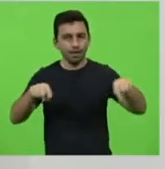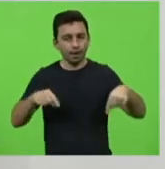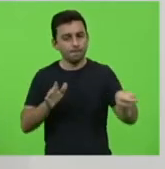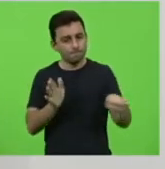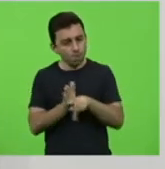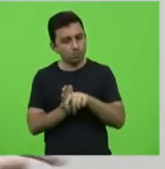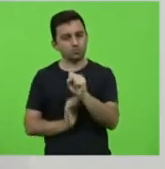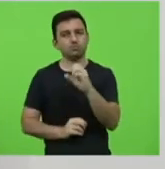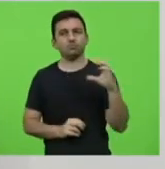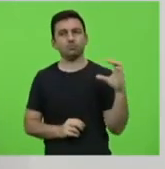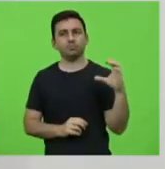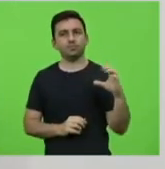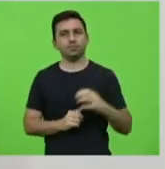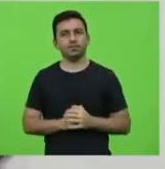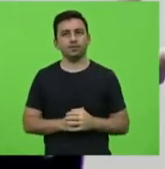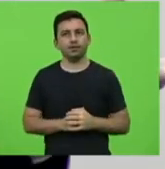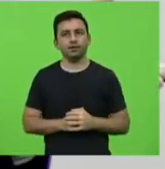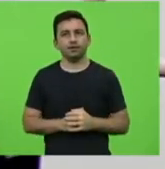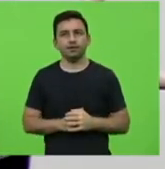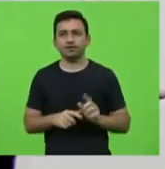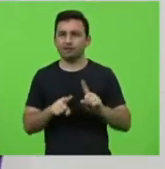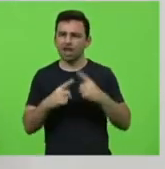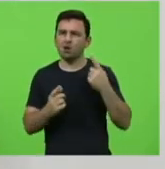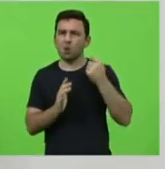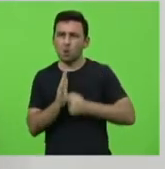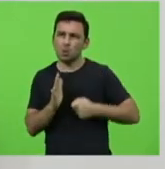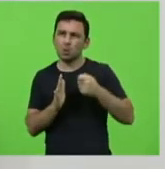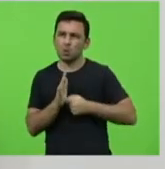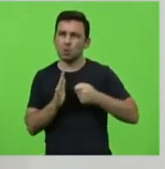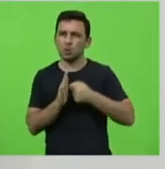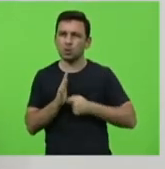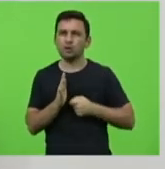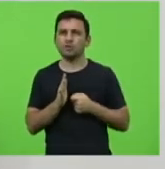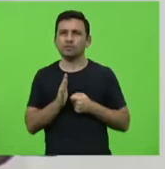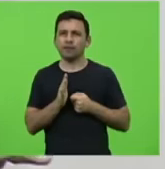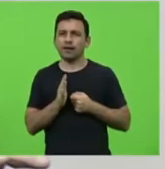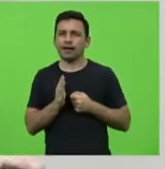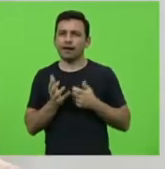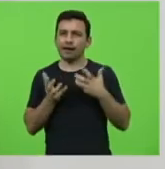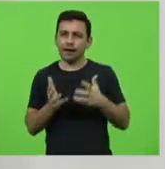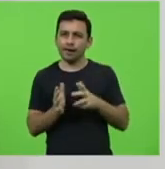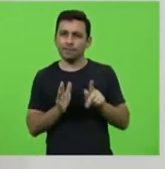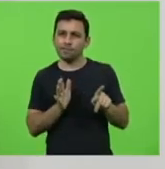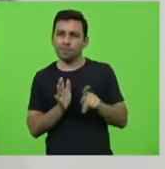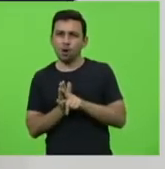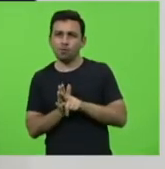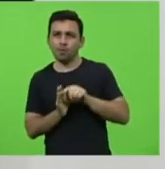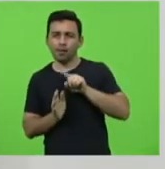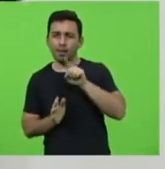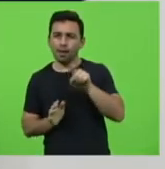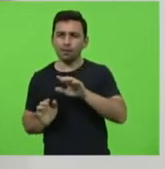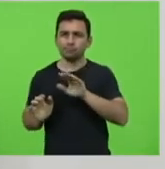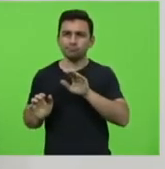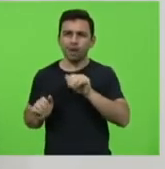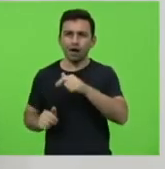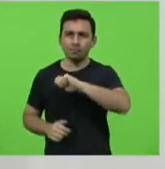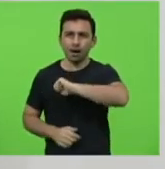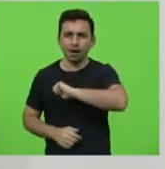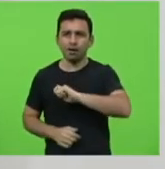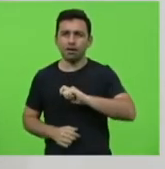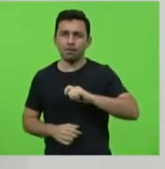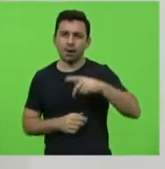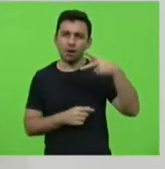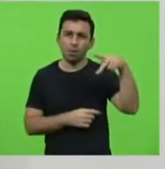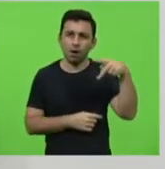Catarina. Ou seja, nessa luta de pertencer à Espanha, Portugal, Paraguai e